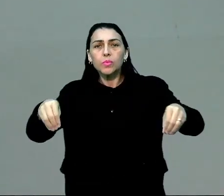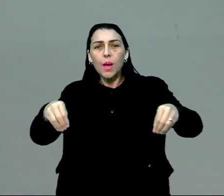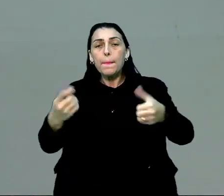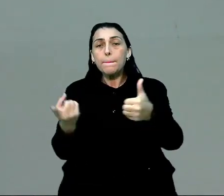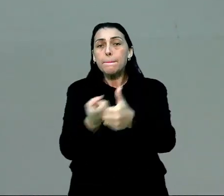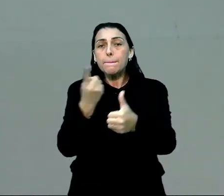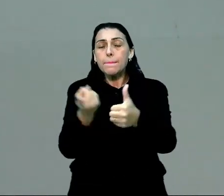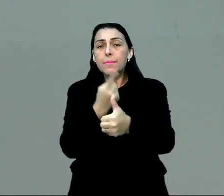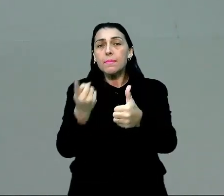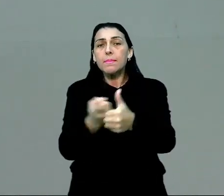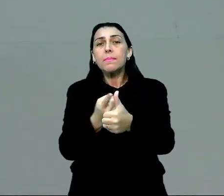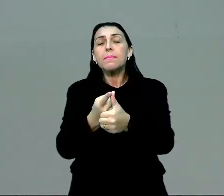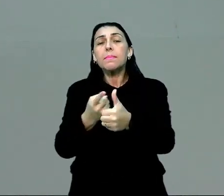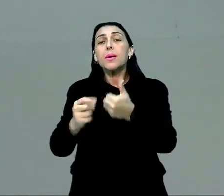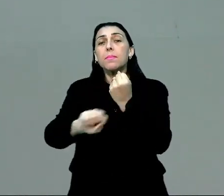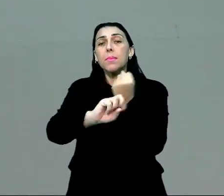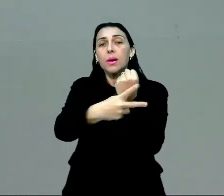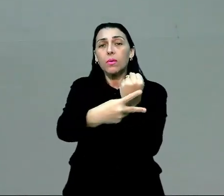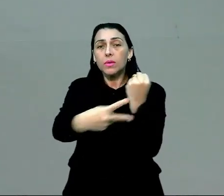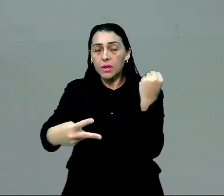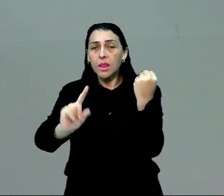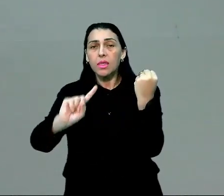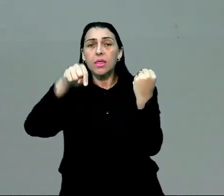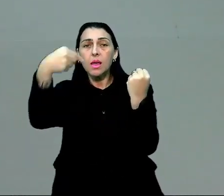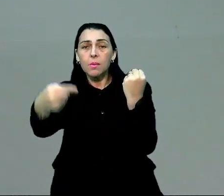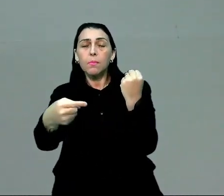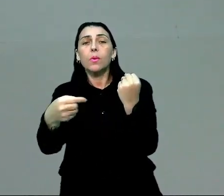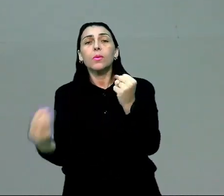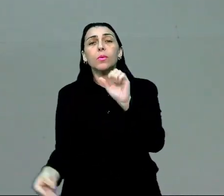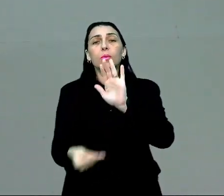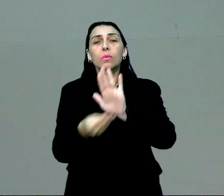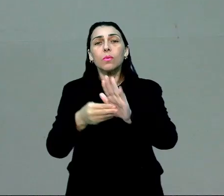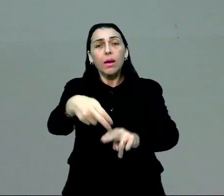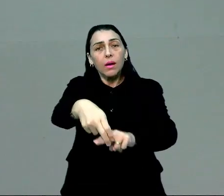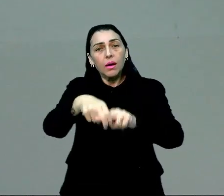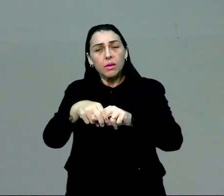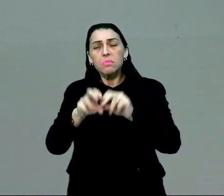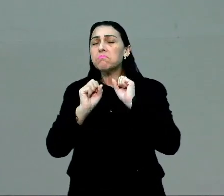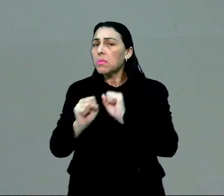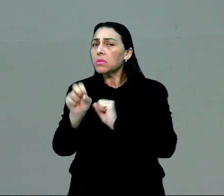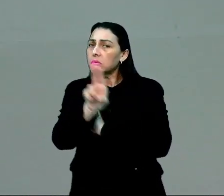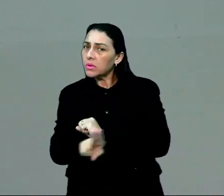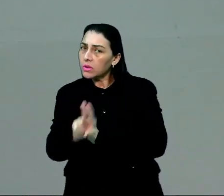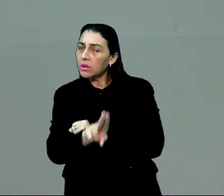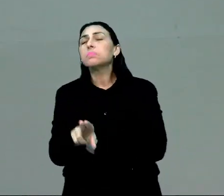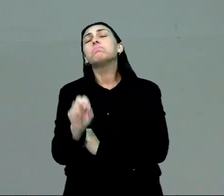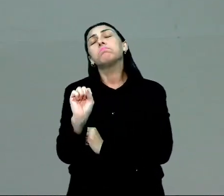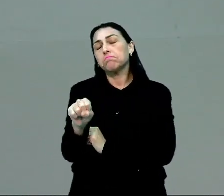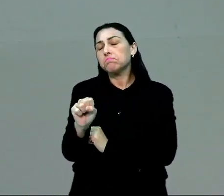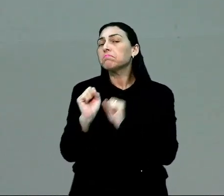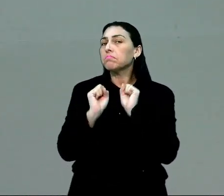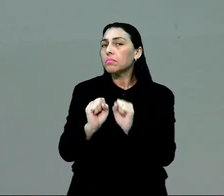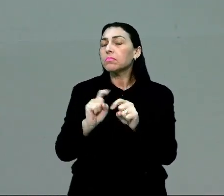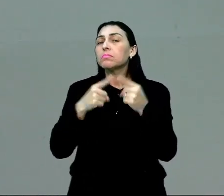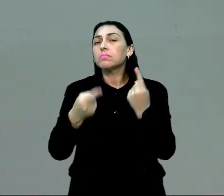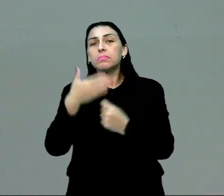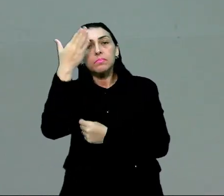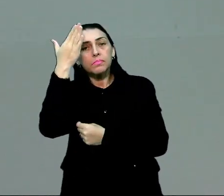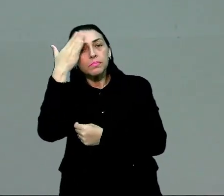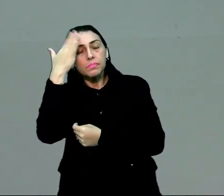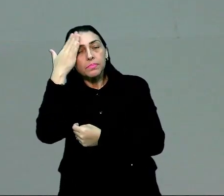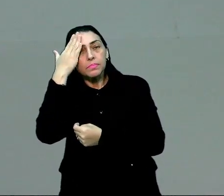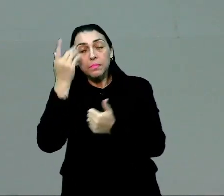em primeiro lugar a consequência e aí depois é que ele colocou a causa. Eu posso utilizar isso? Posso. Mas eu sei